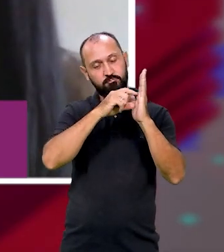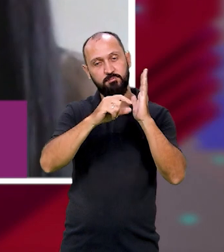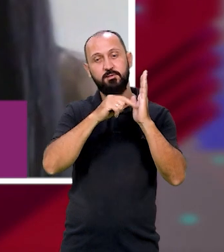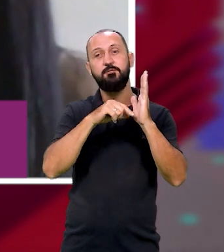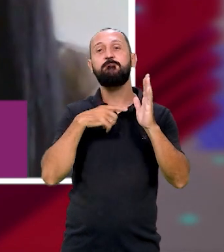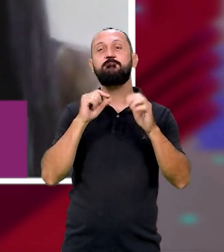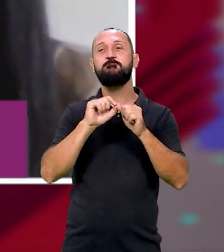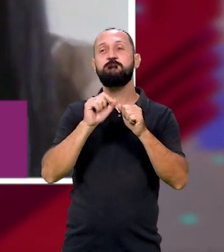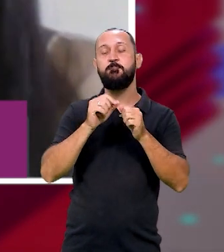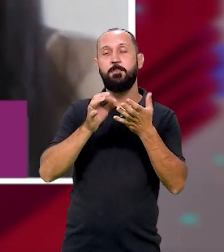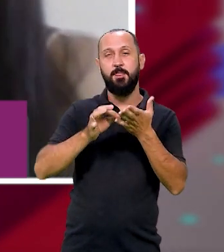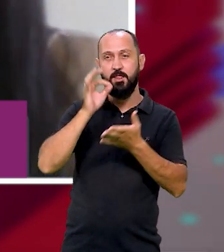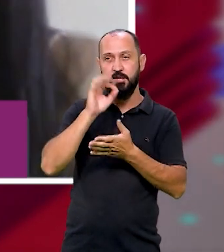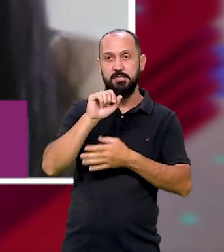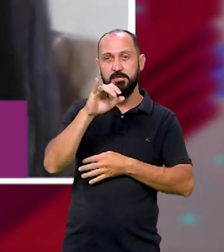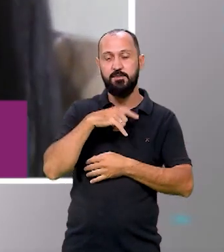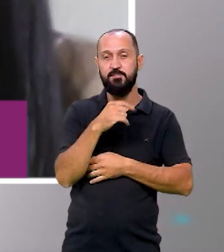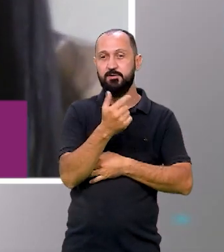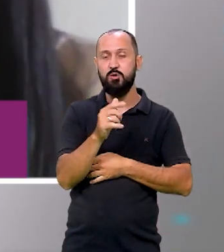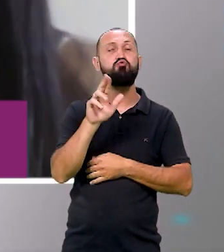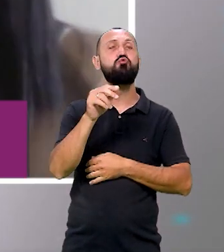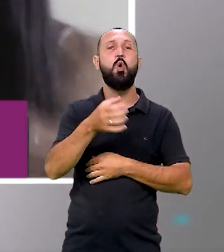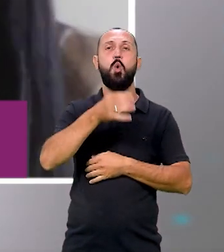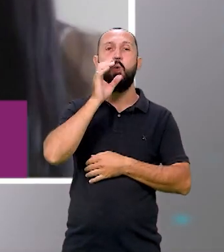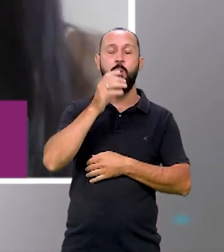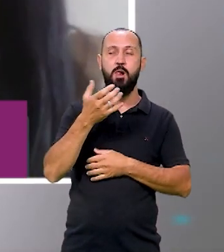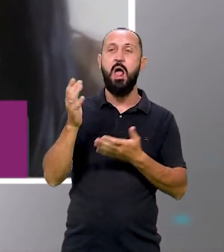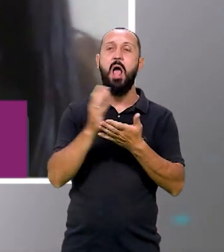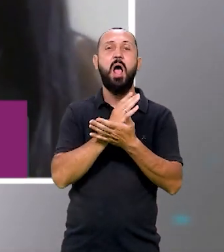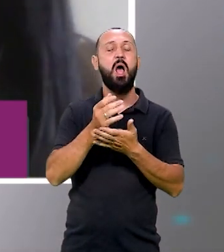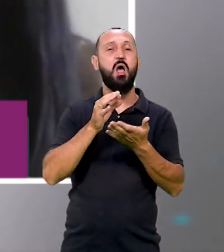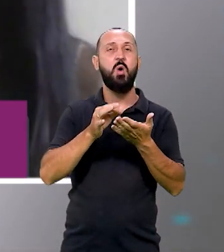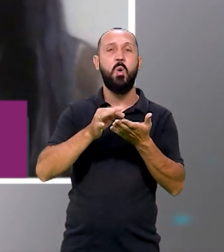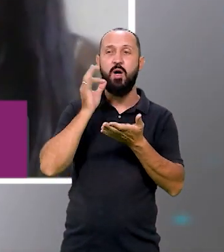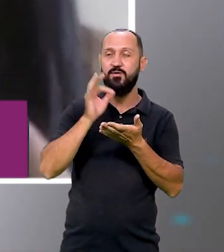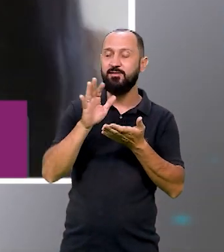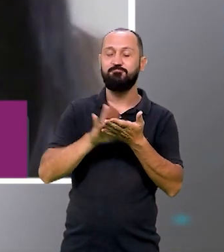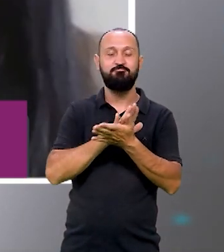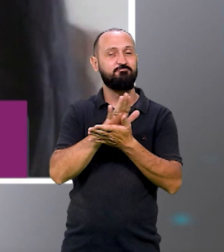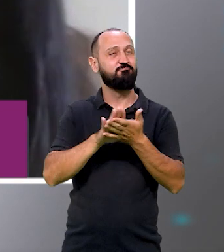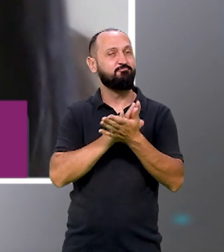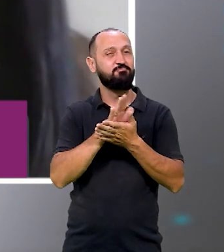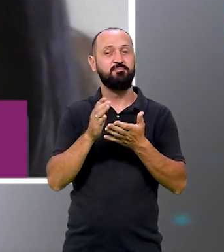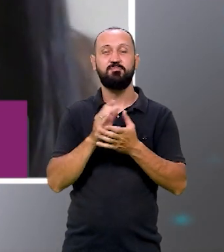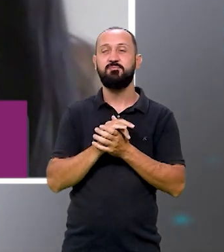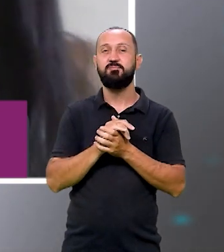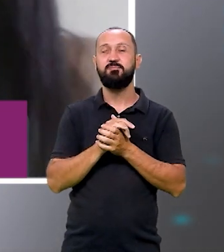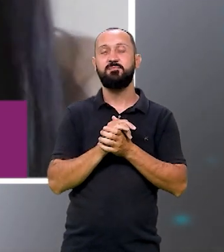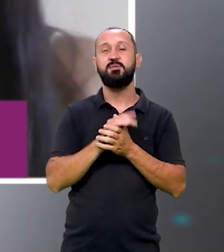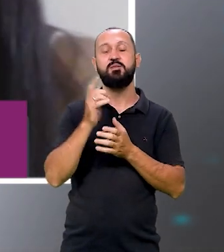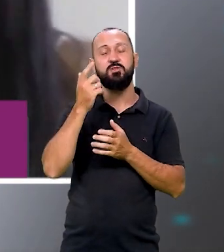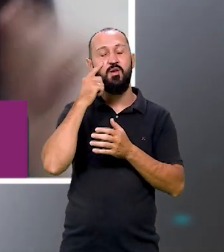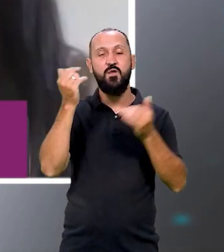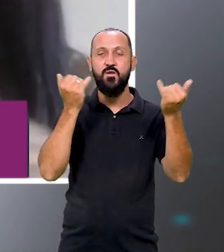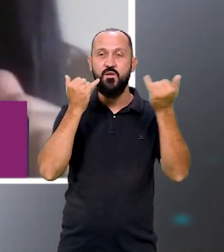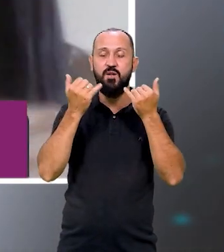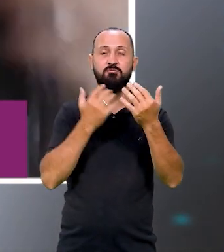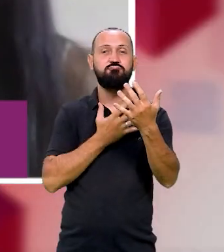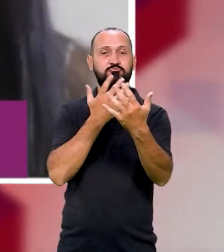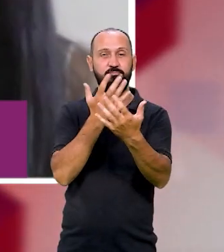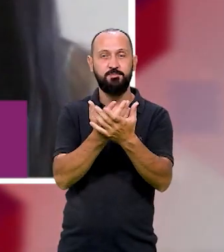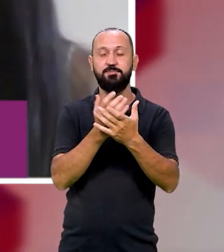tudo bem, a pessoa já se conhece, já fez vários testes, mas é muita atenção. É bom aprender a ler o rótulo, acontece muito o paciente